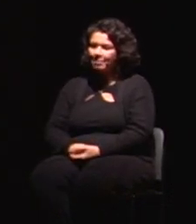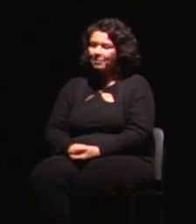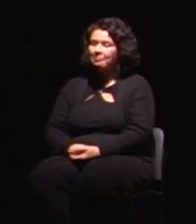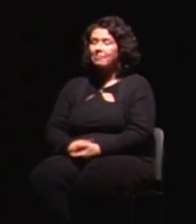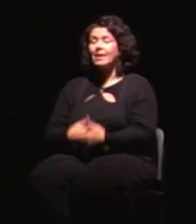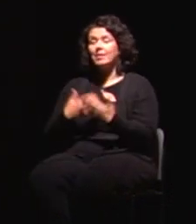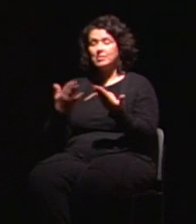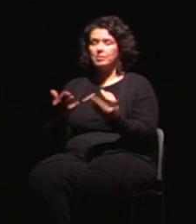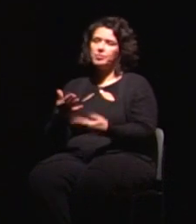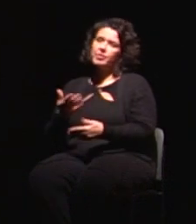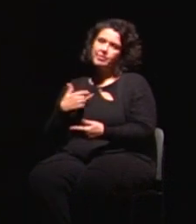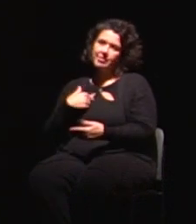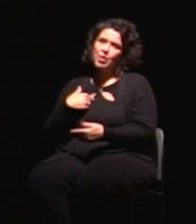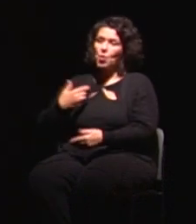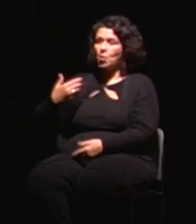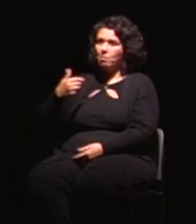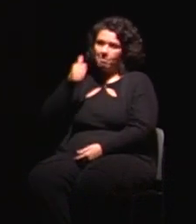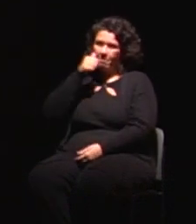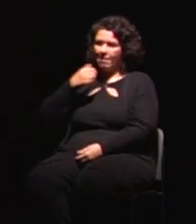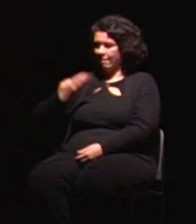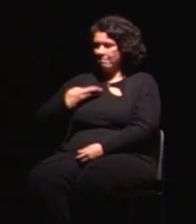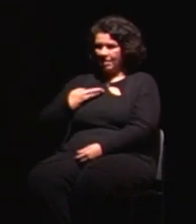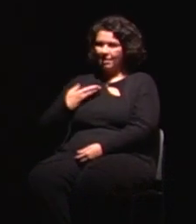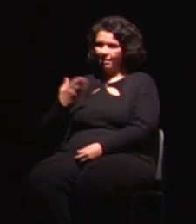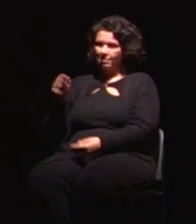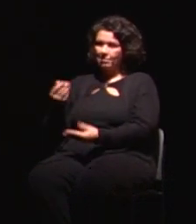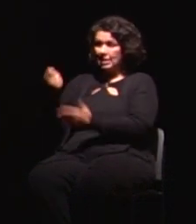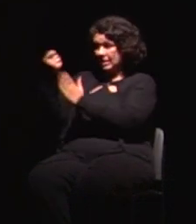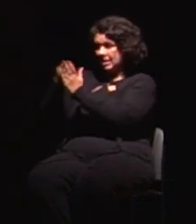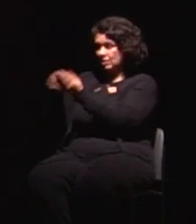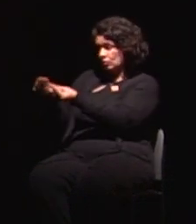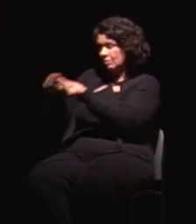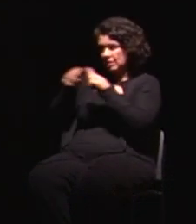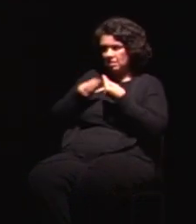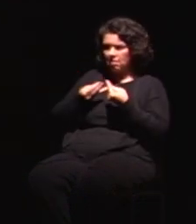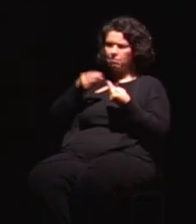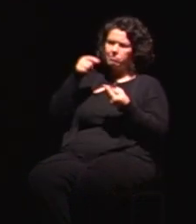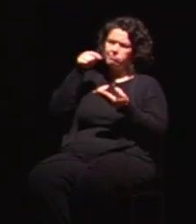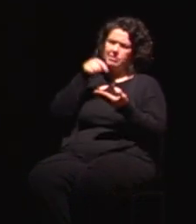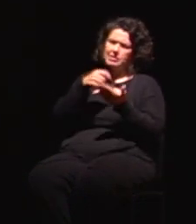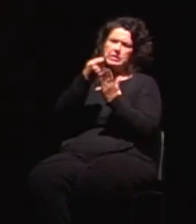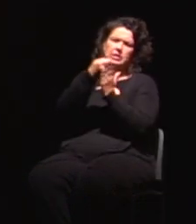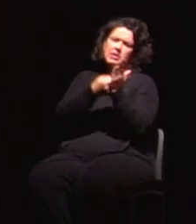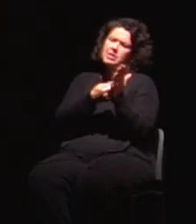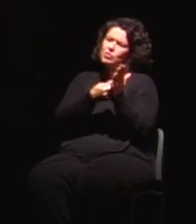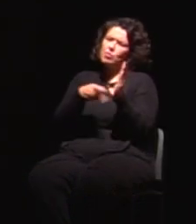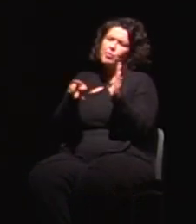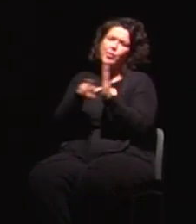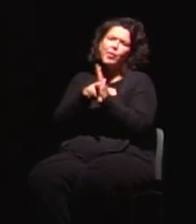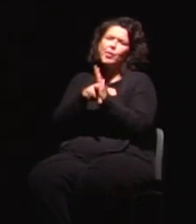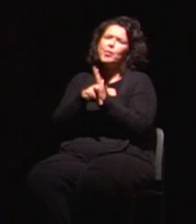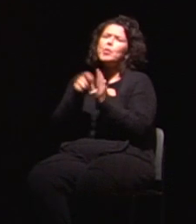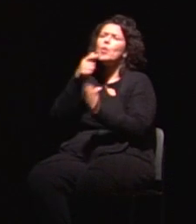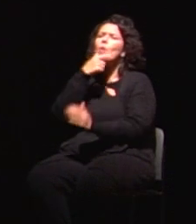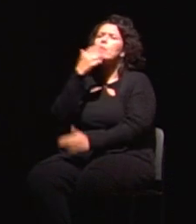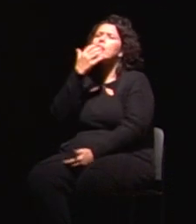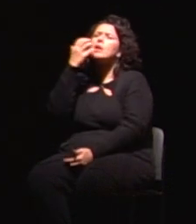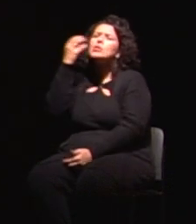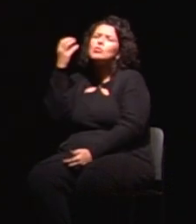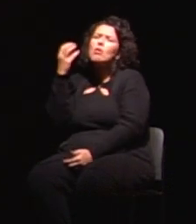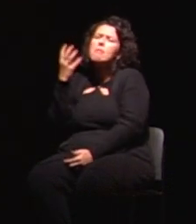um texto de um cantor maravilhoso uruguaio, que ele